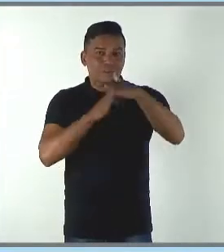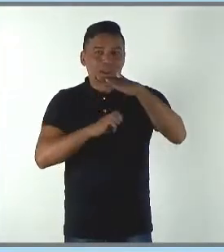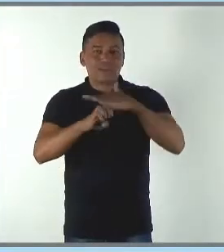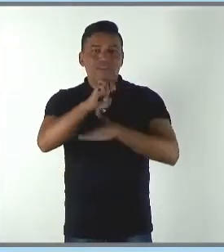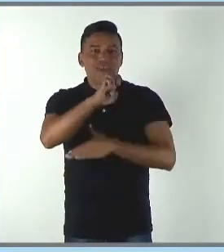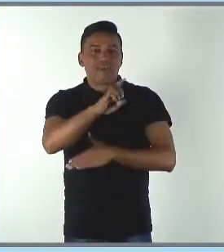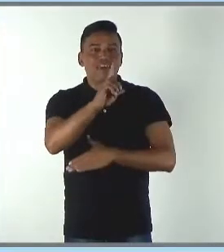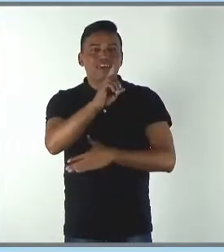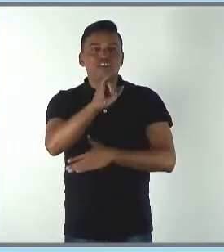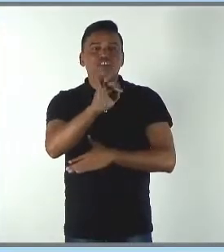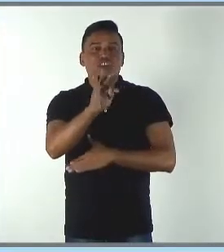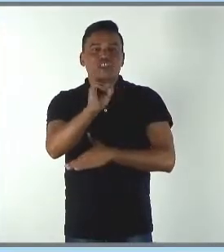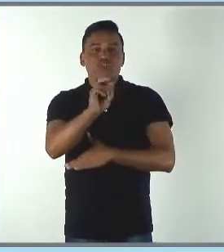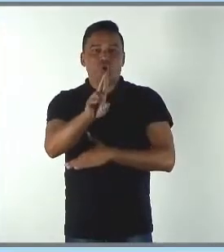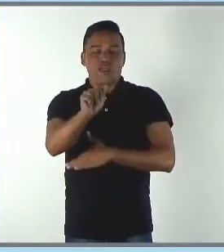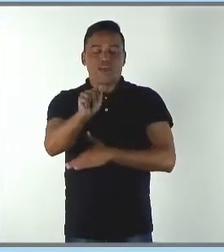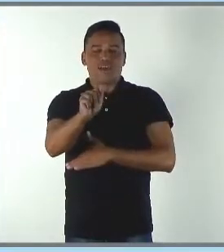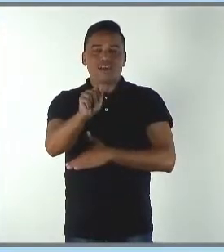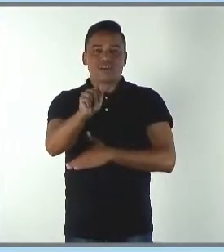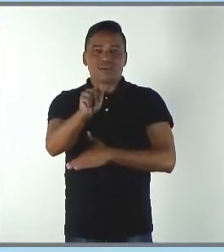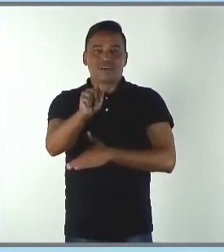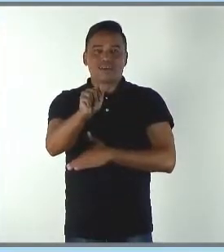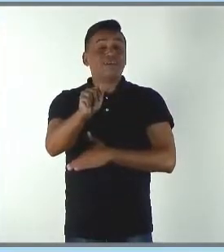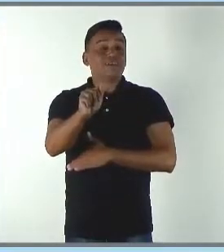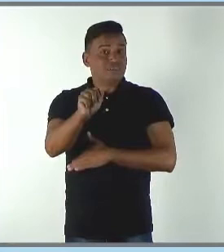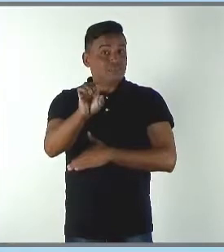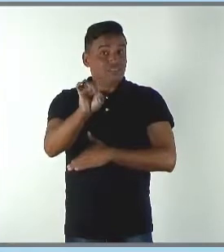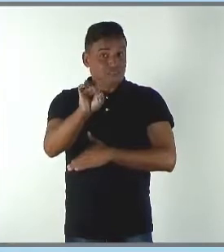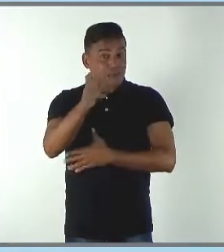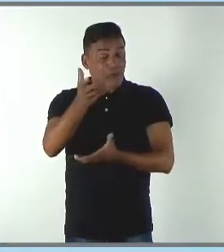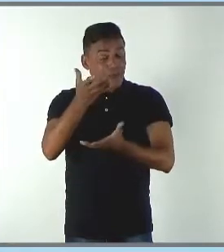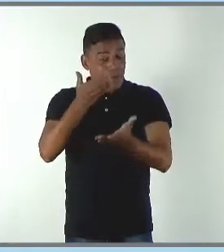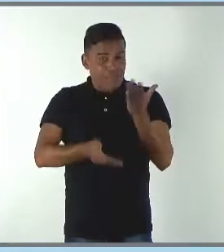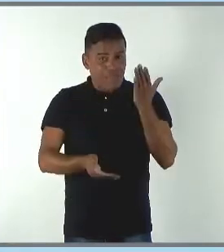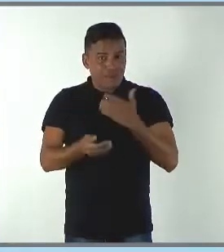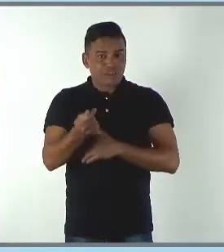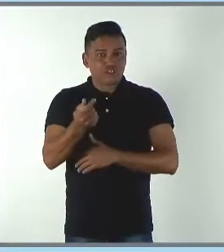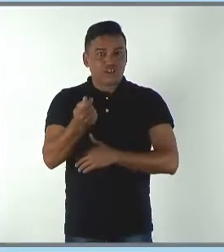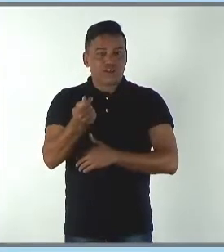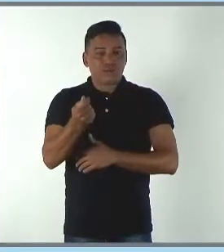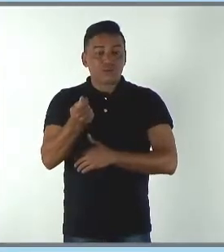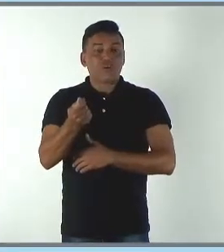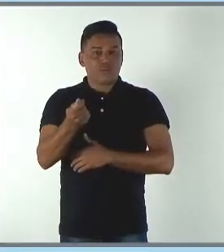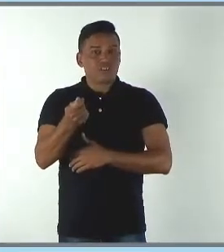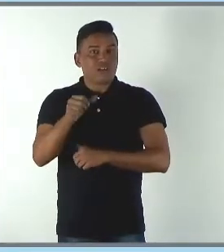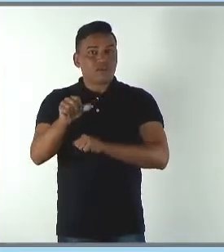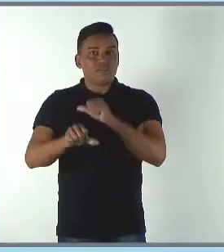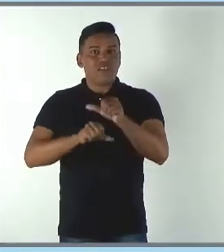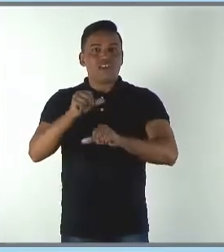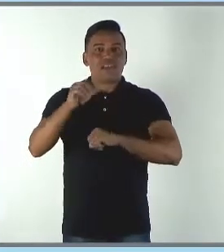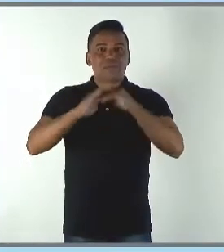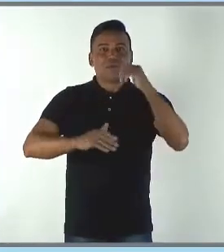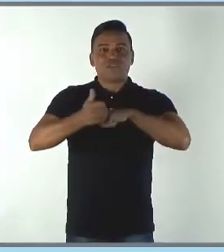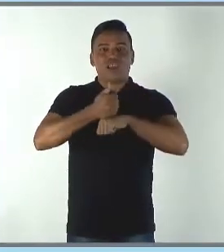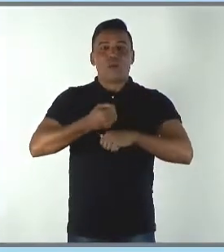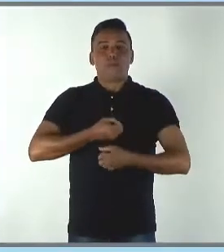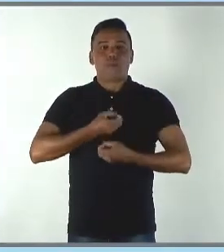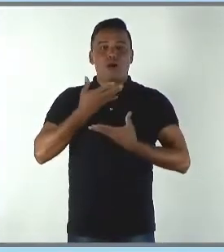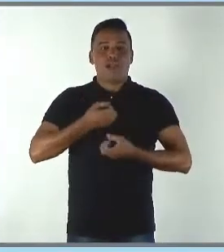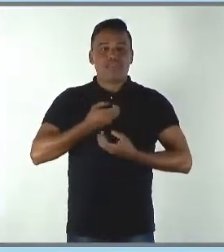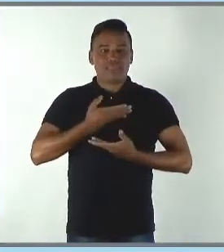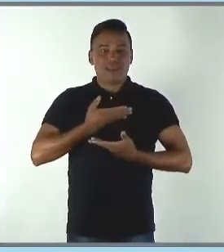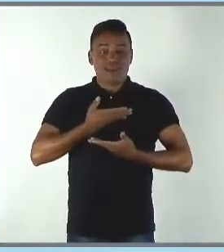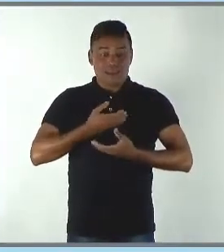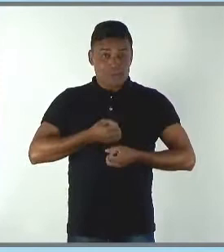Essa situação só é pior. Você só quer perder dinheiro se você virar poeta. Então, imagina poeta e editor. Tem esses casos